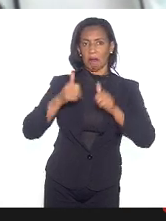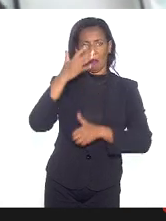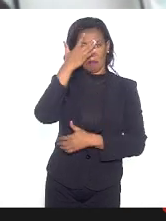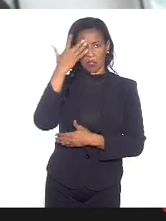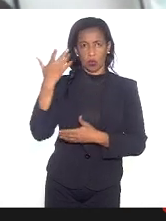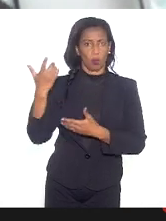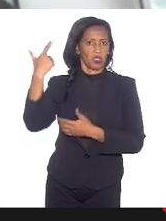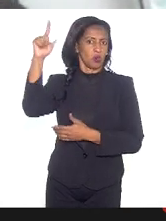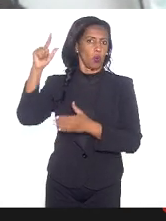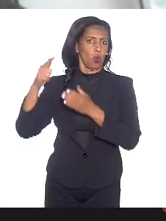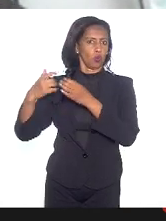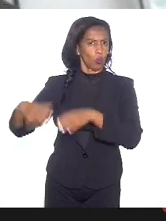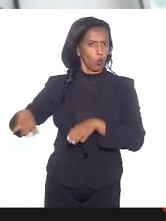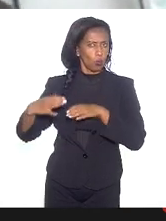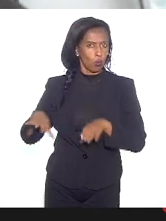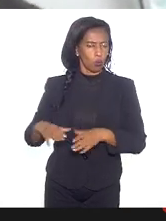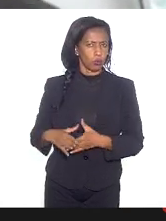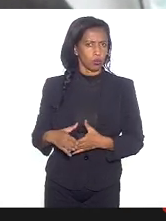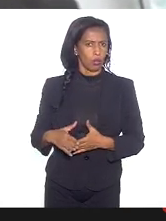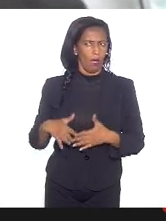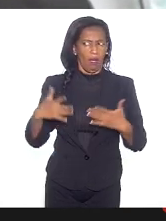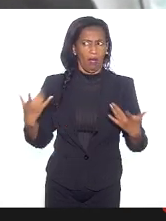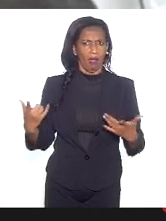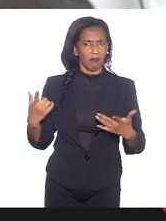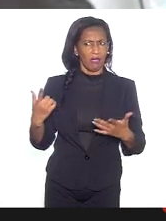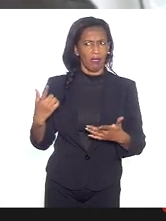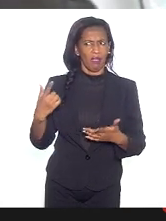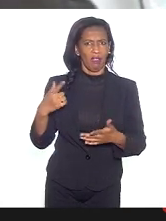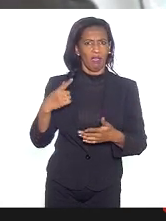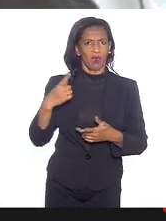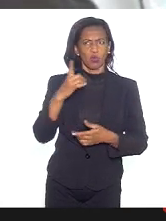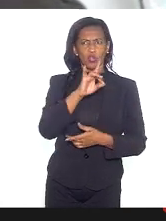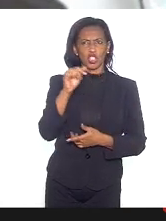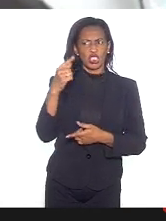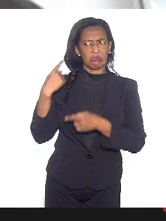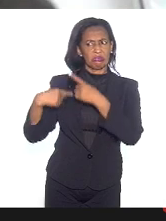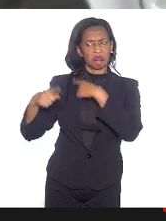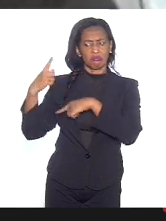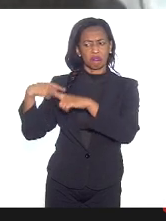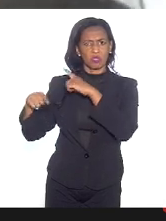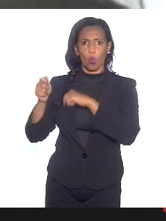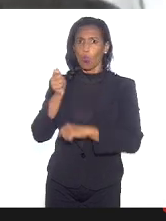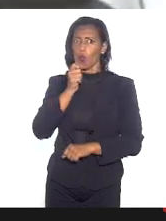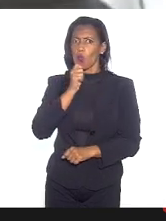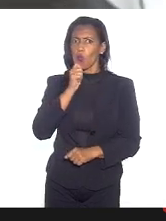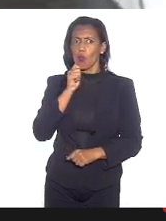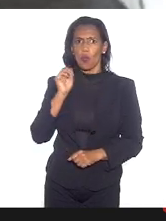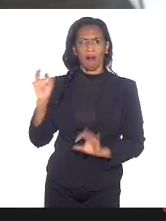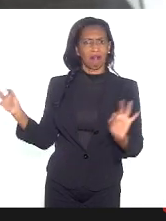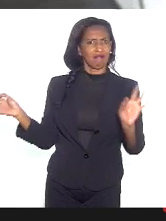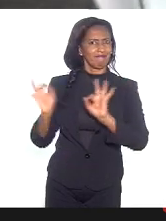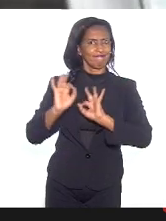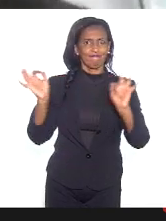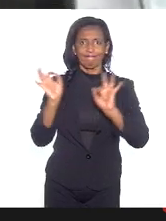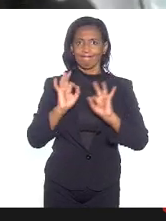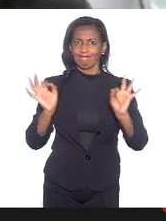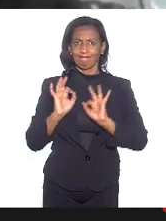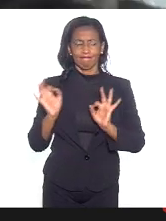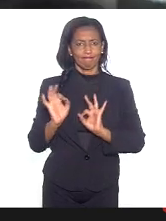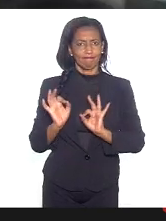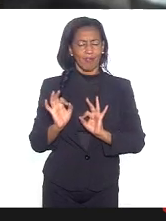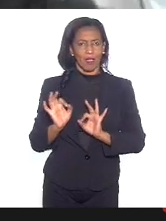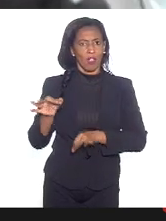outros concursos. Ou seja, até poucos dias atrás, não havia sequer